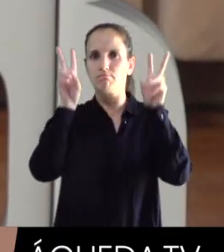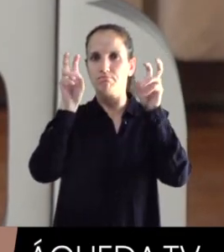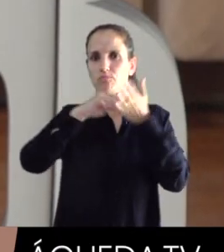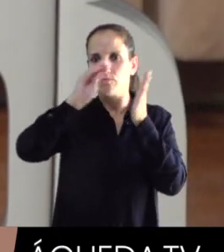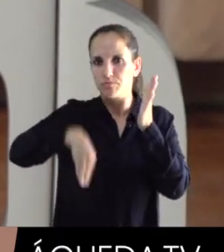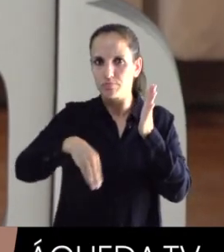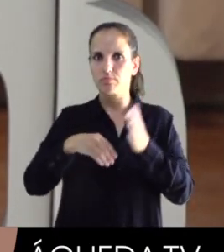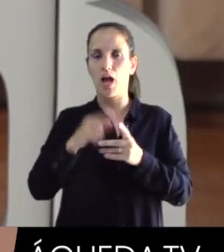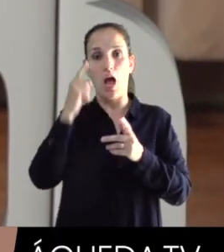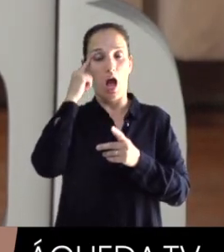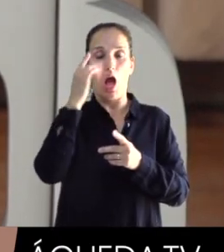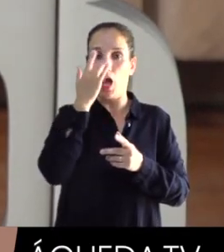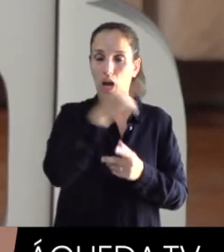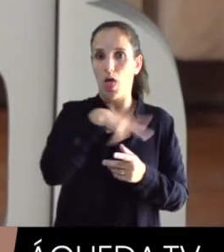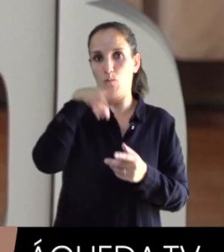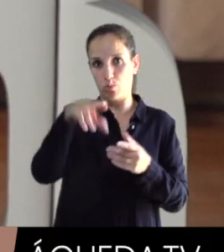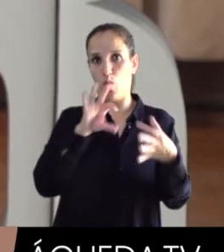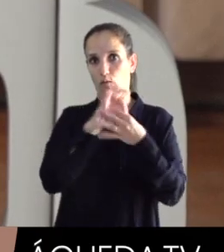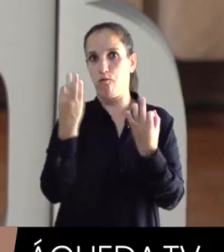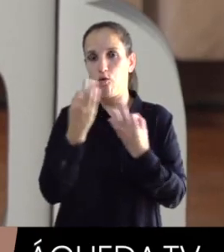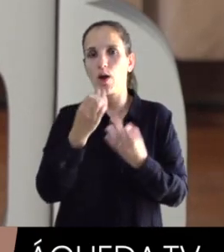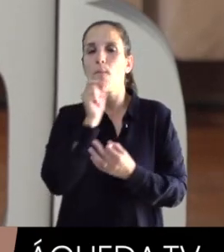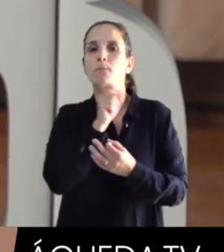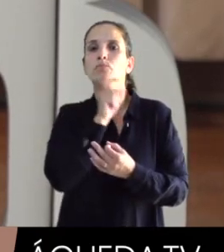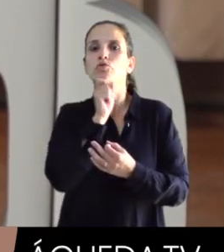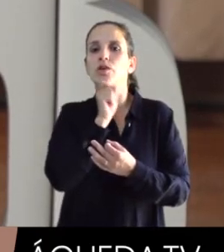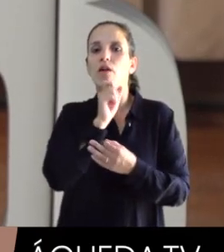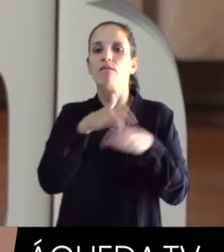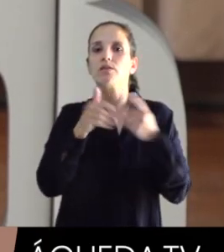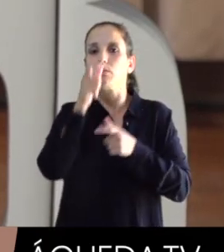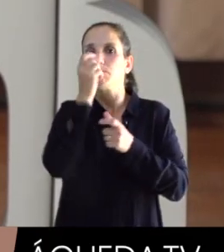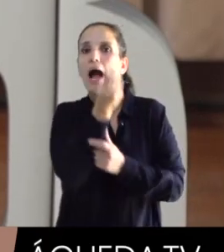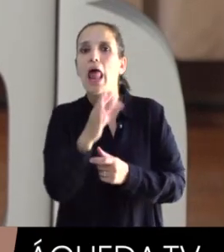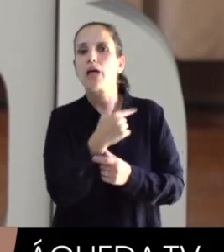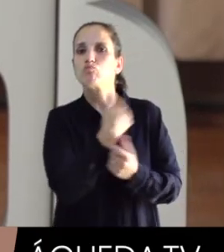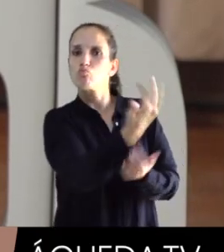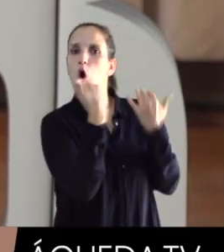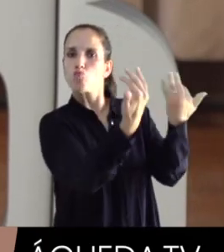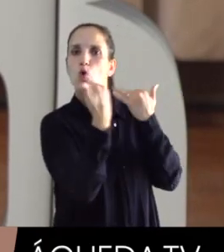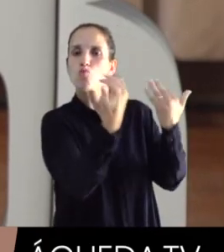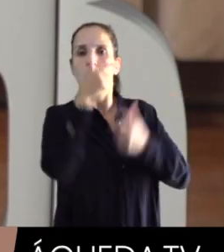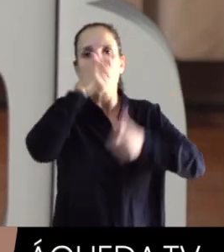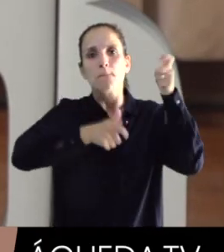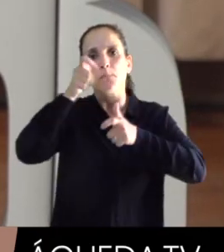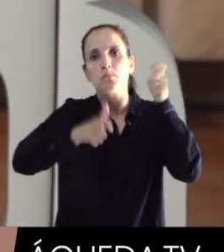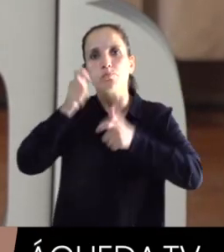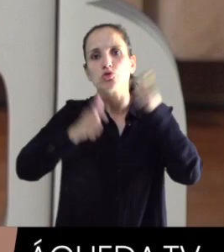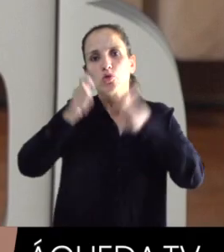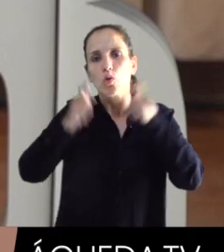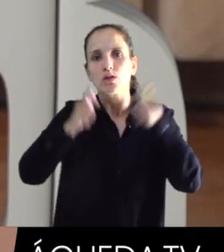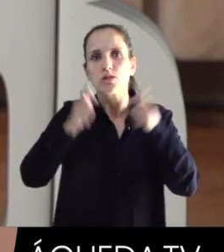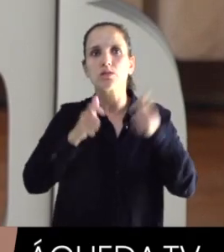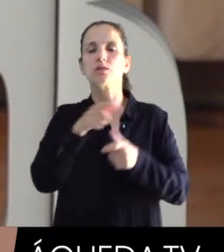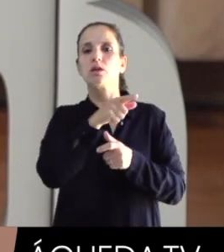assinado entre o governo da Guiné-Bissau e de Portugal, e que permite fazer a evacuação de crianças e pessoas, mas